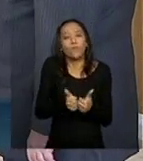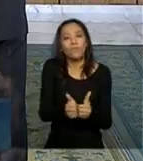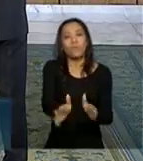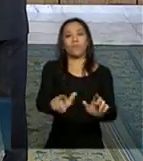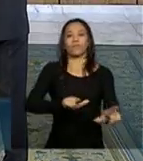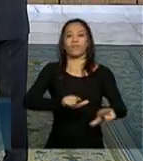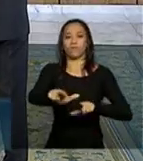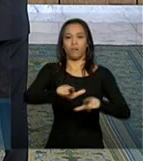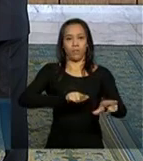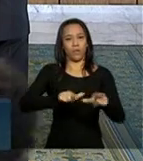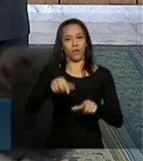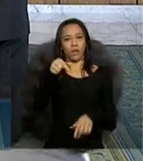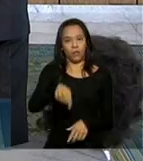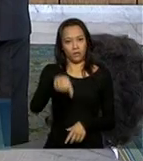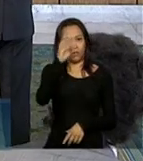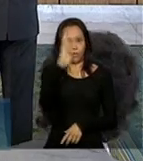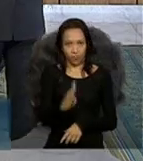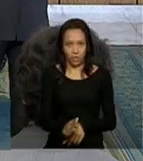trabalhar, a atuar aqui no Brasil.